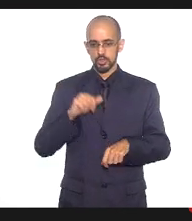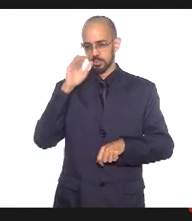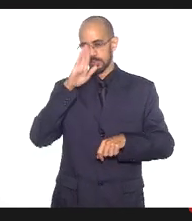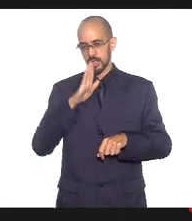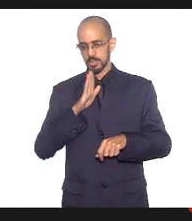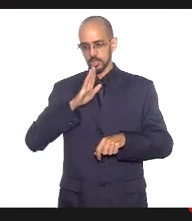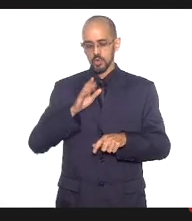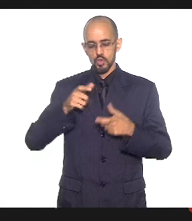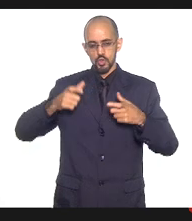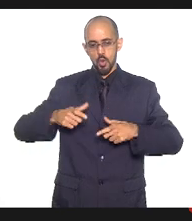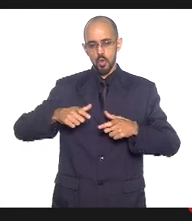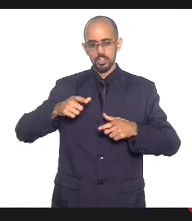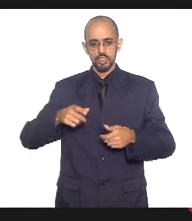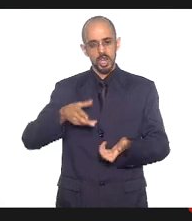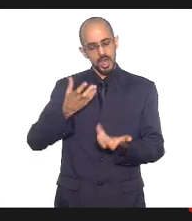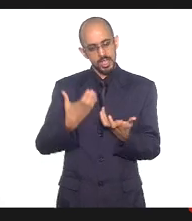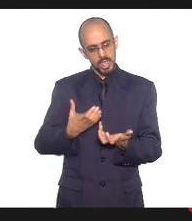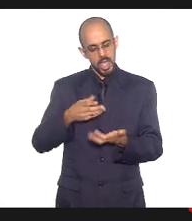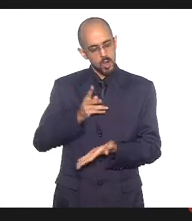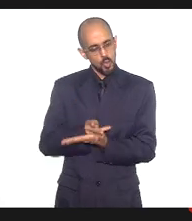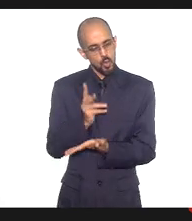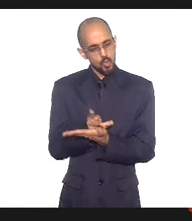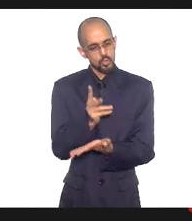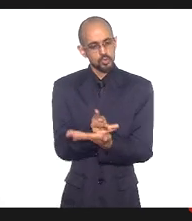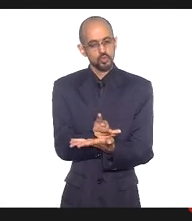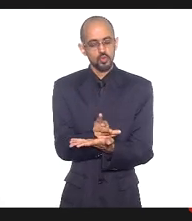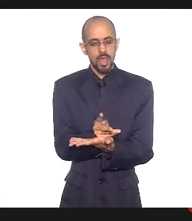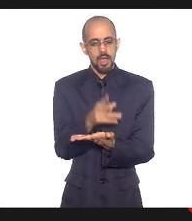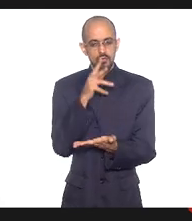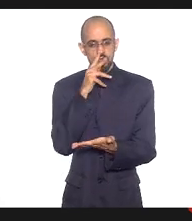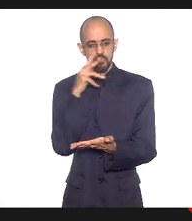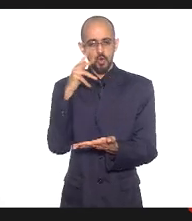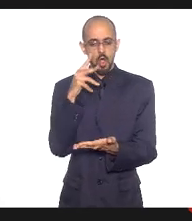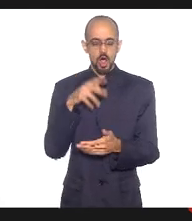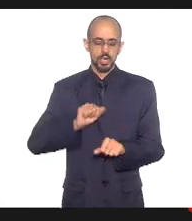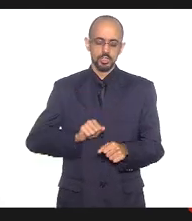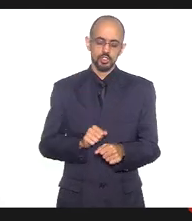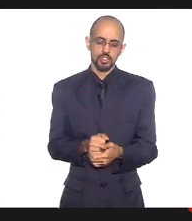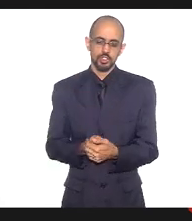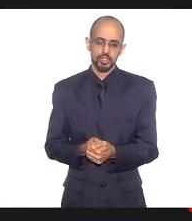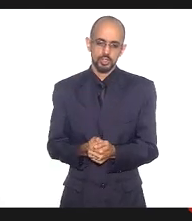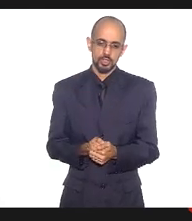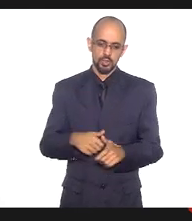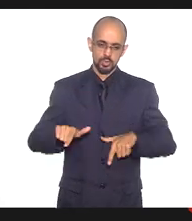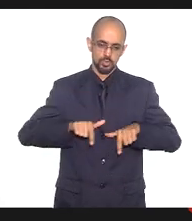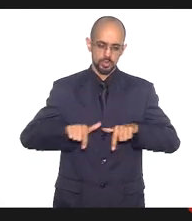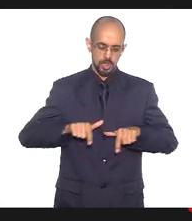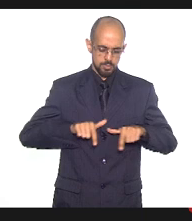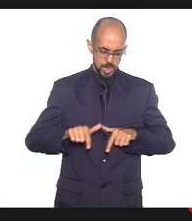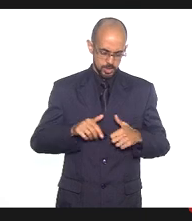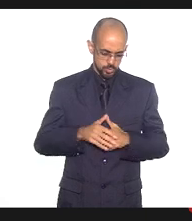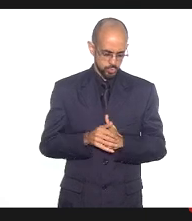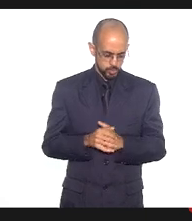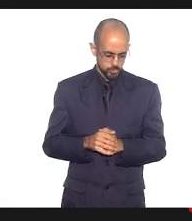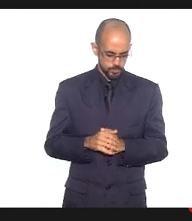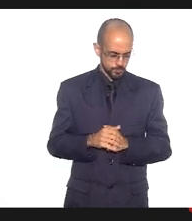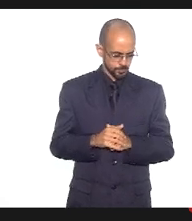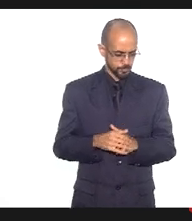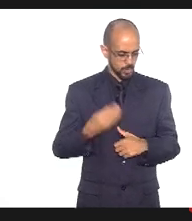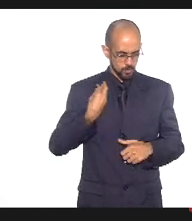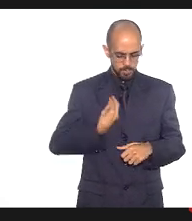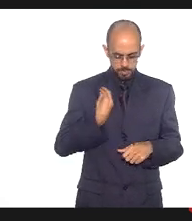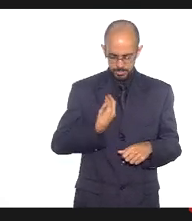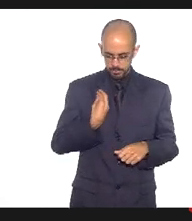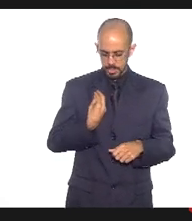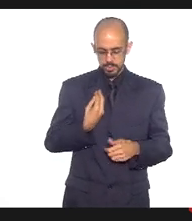ela pretende continuar fortemente com as suas operações, ampliando a sua participação